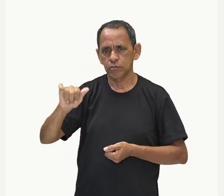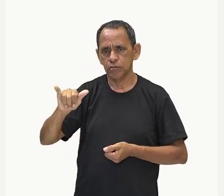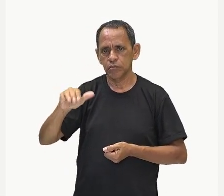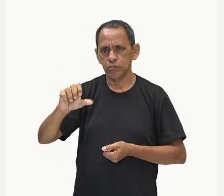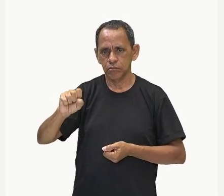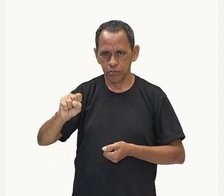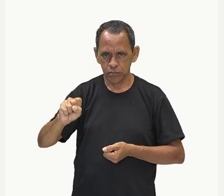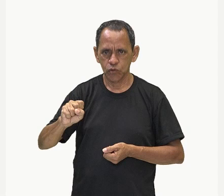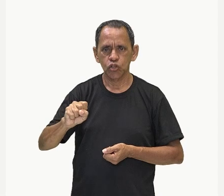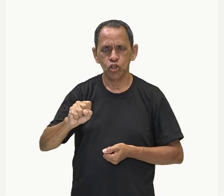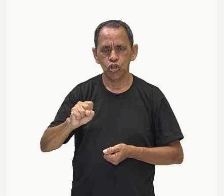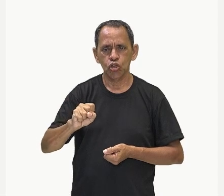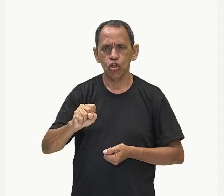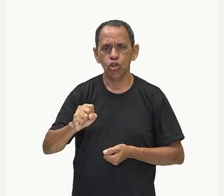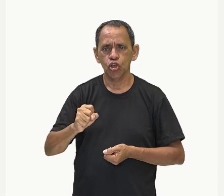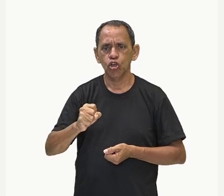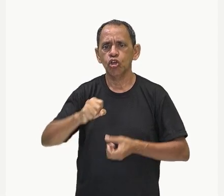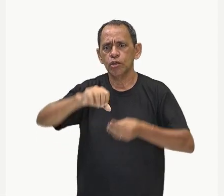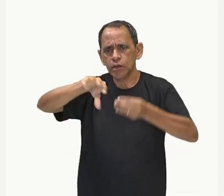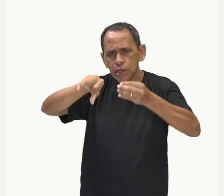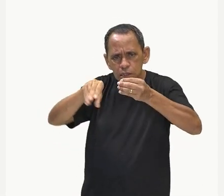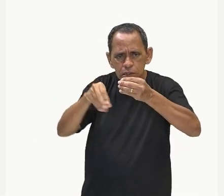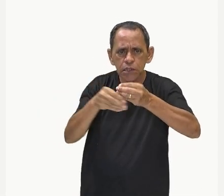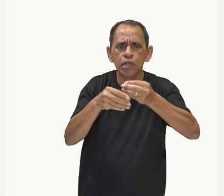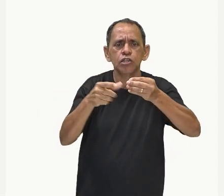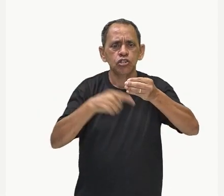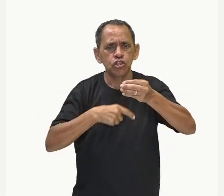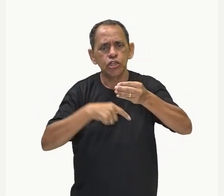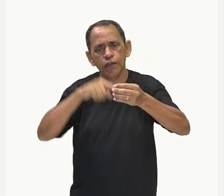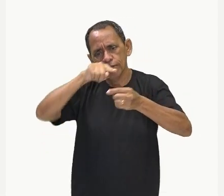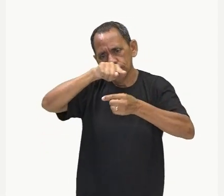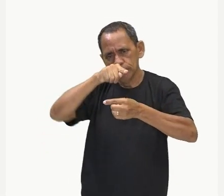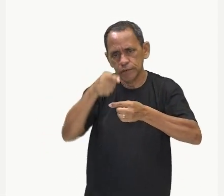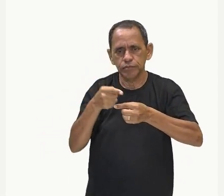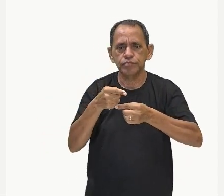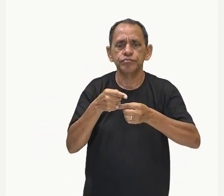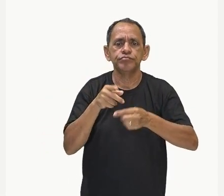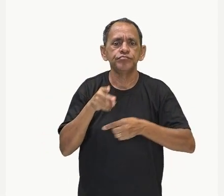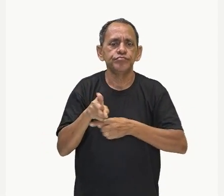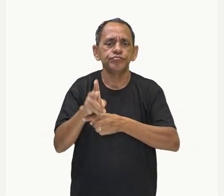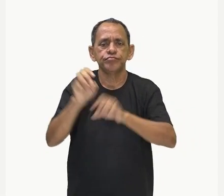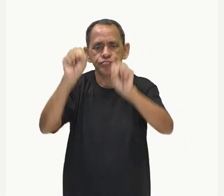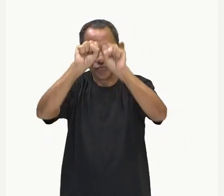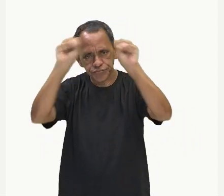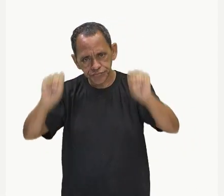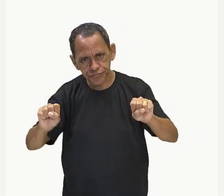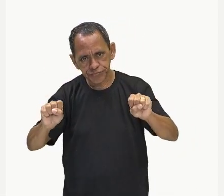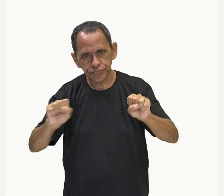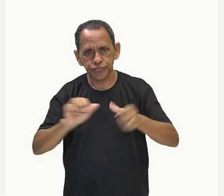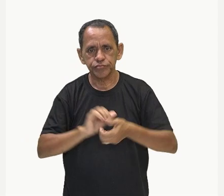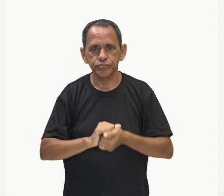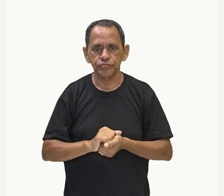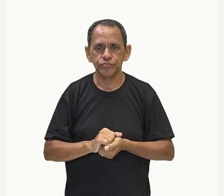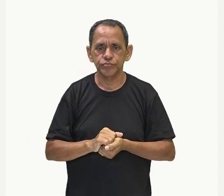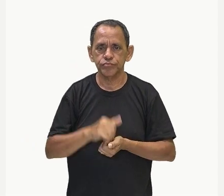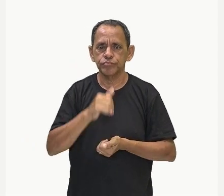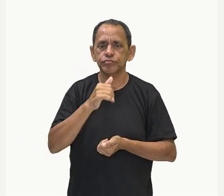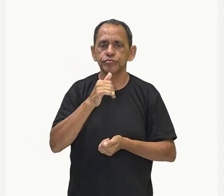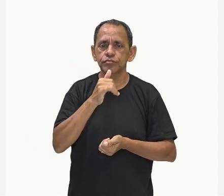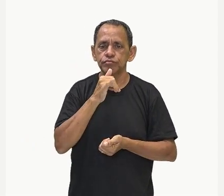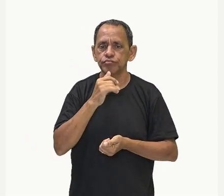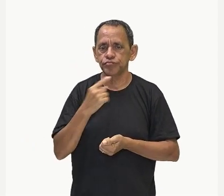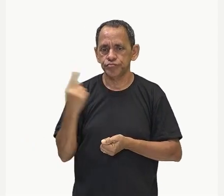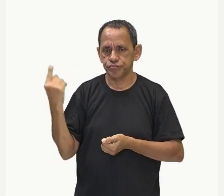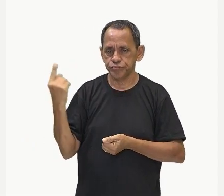porque ele segue o sistema decimal, certo? Quando aqui chega no 9, que vai passar para o 10, ele passa